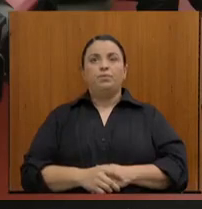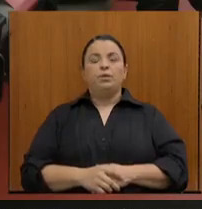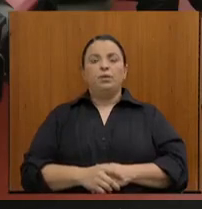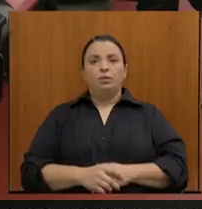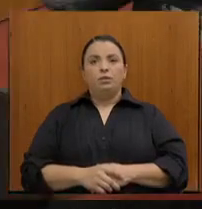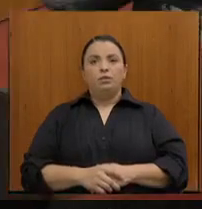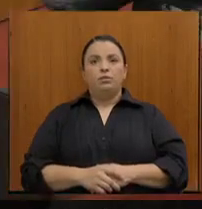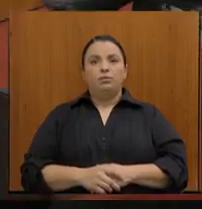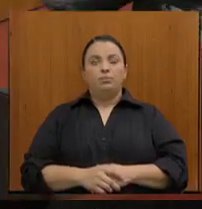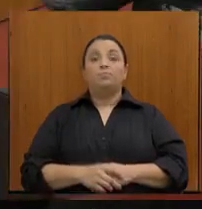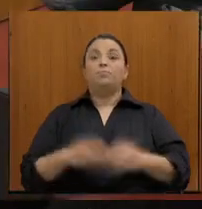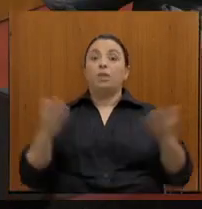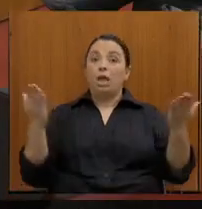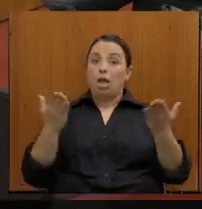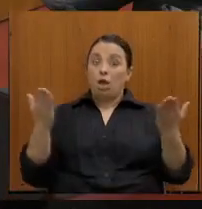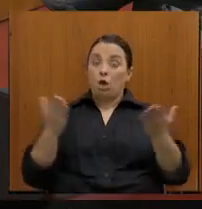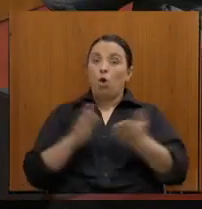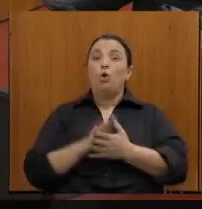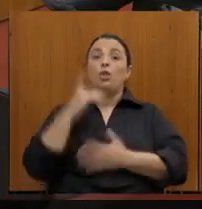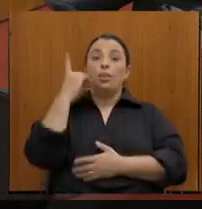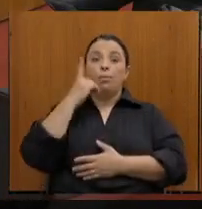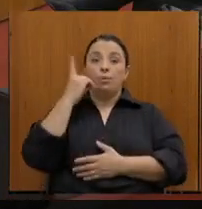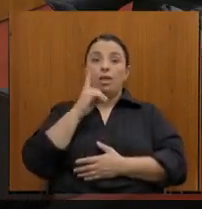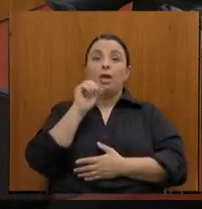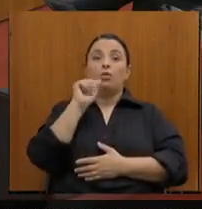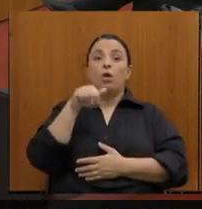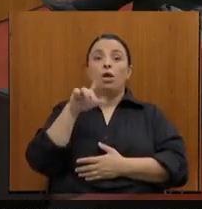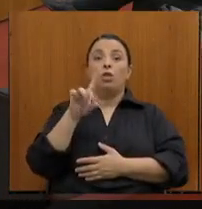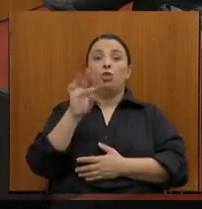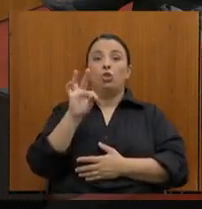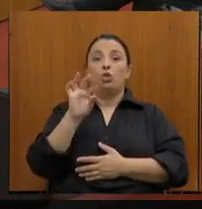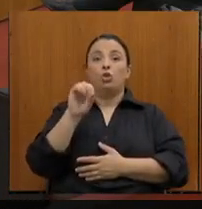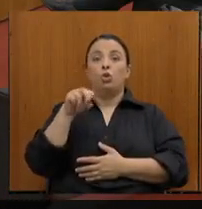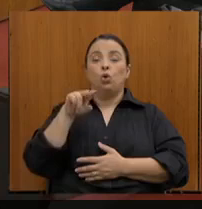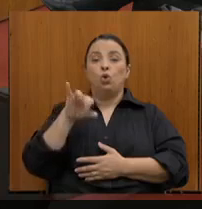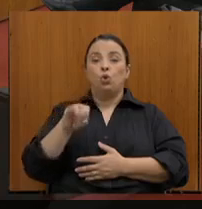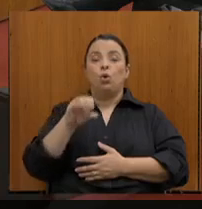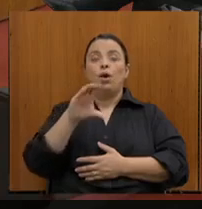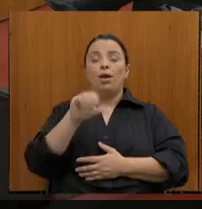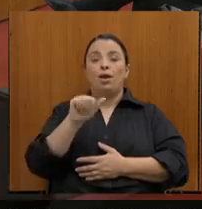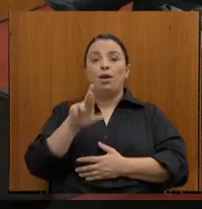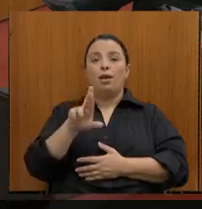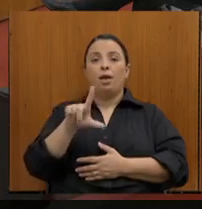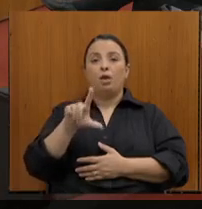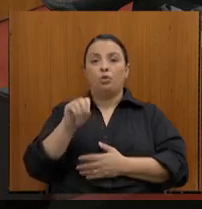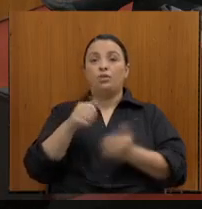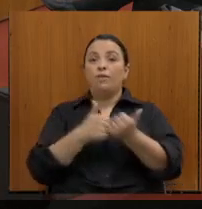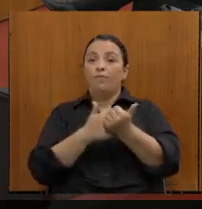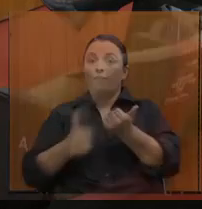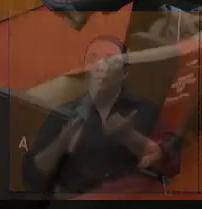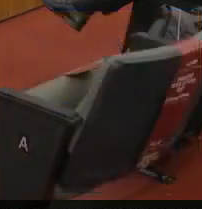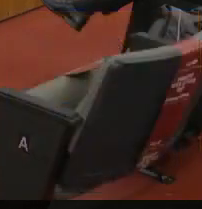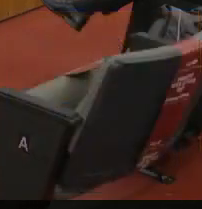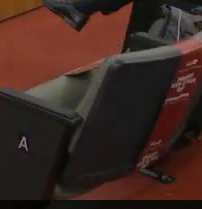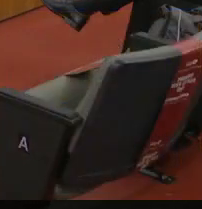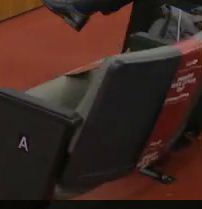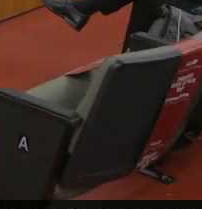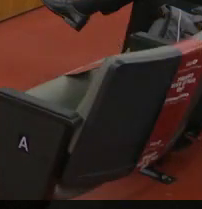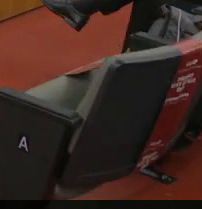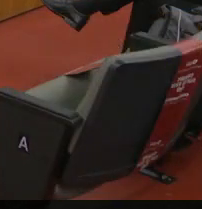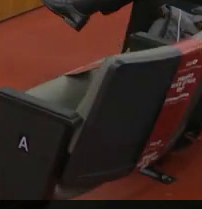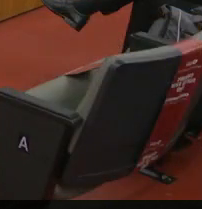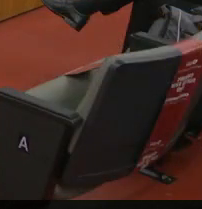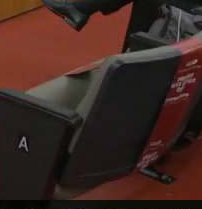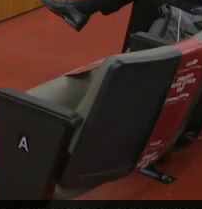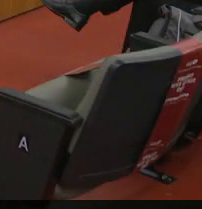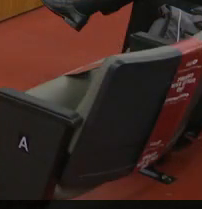o choro vamos ouvir agora Deputado Antonio Carlos Arantes vice-presidente da Assembleia Legislativa de Minas Gerais representando